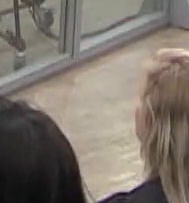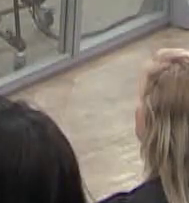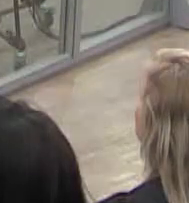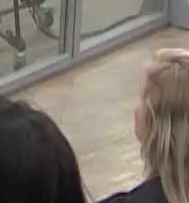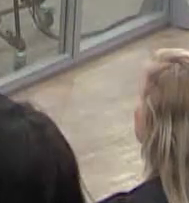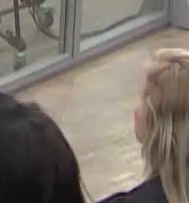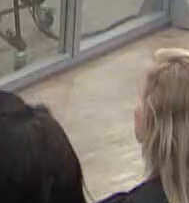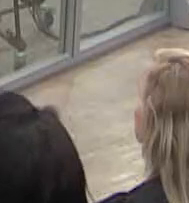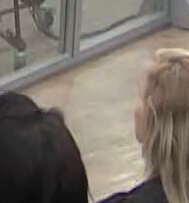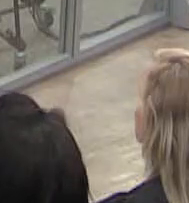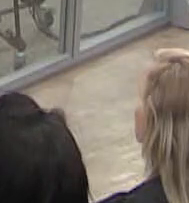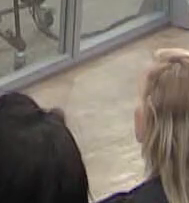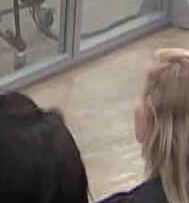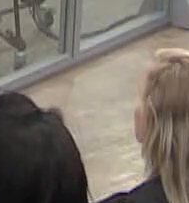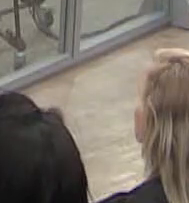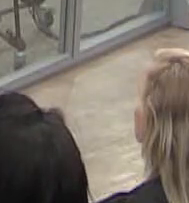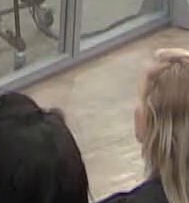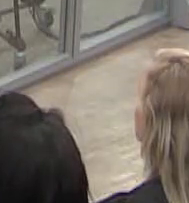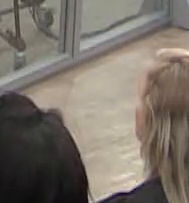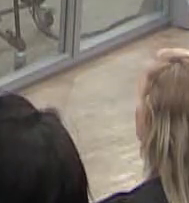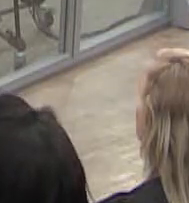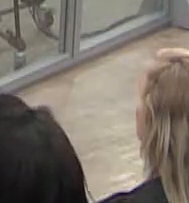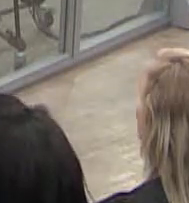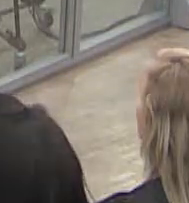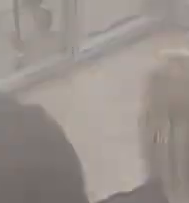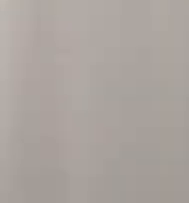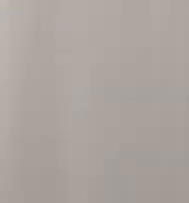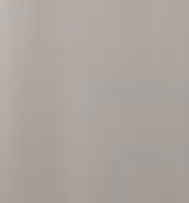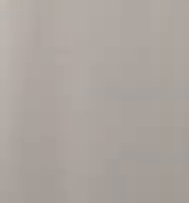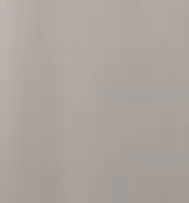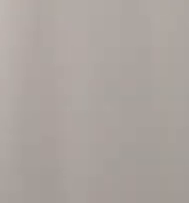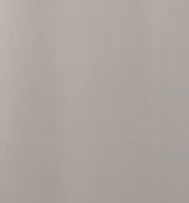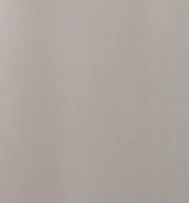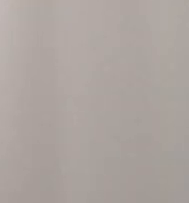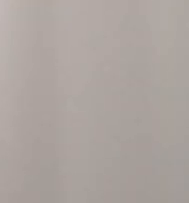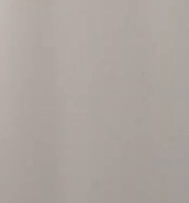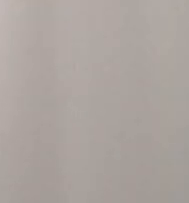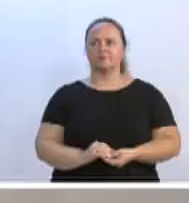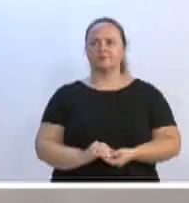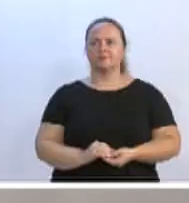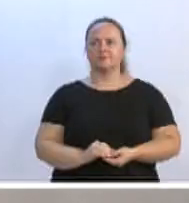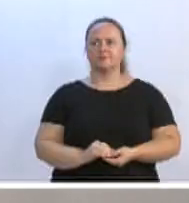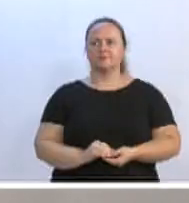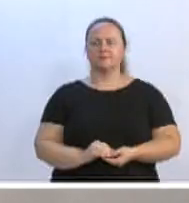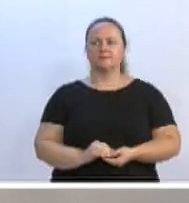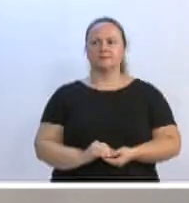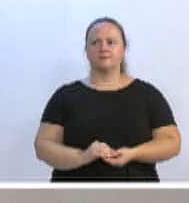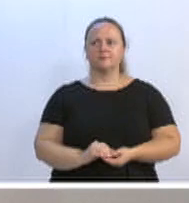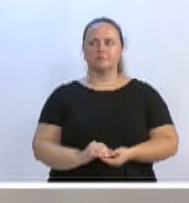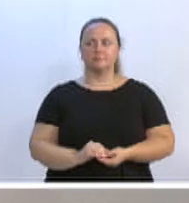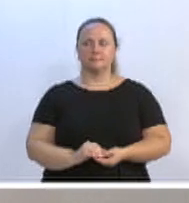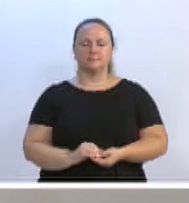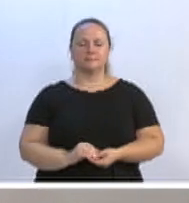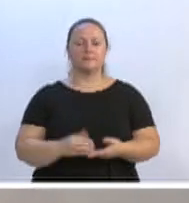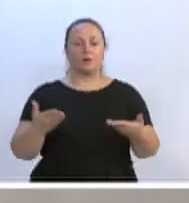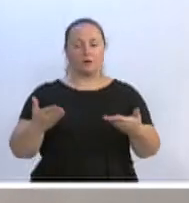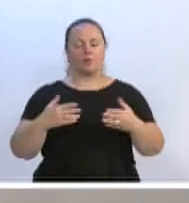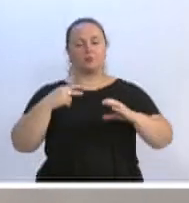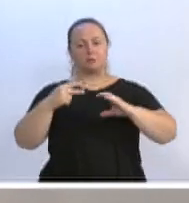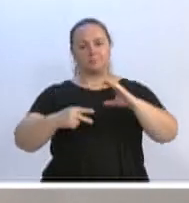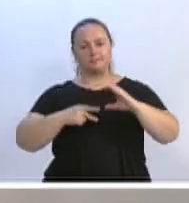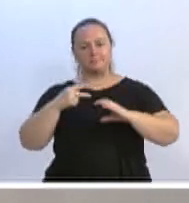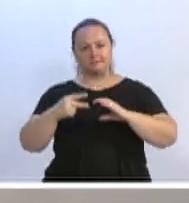Senhoras e senhores, boa noite. É com muita satisfação que a Câmara Municipal de